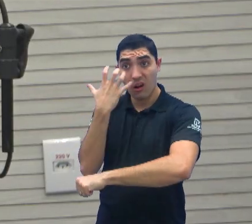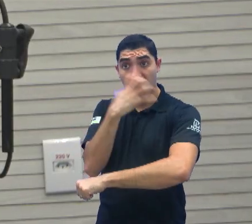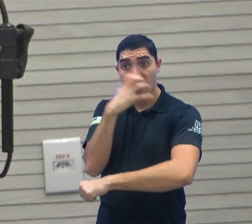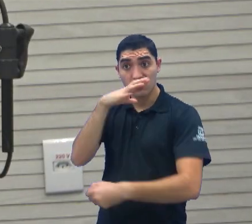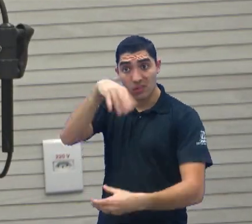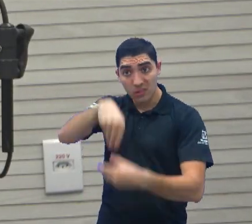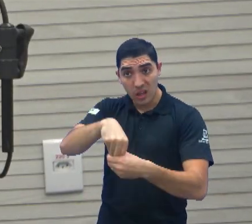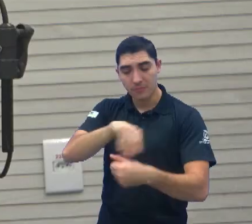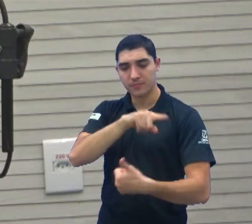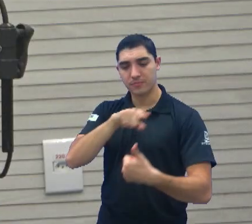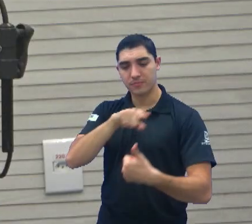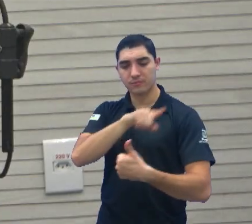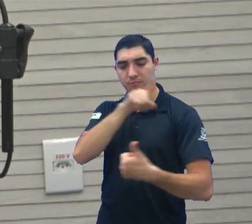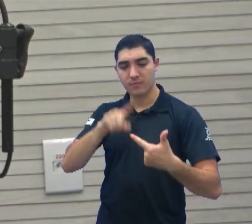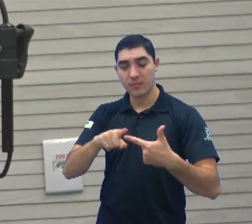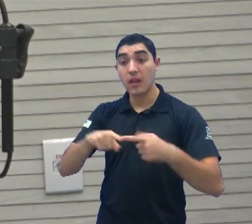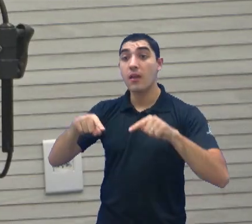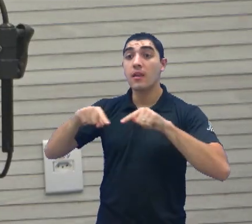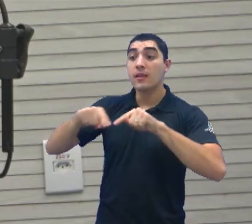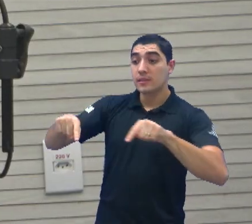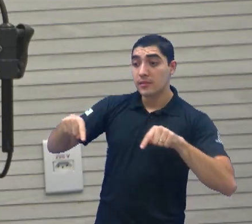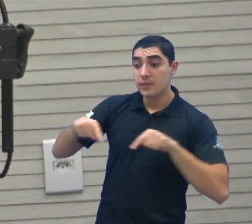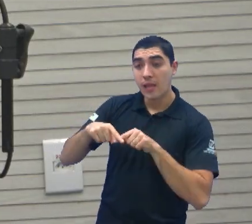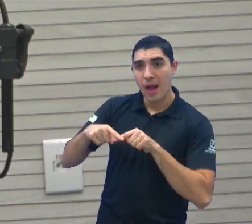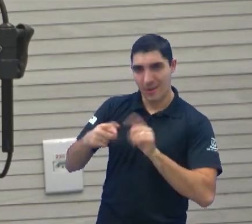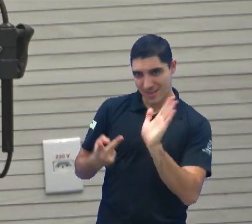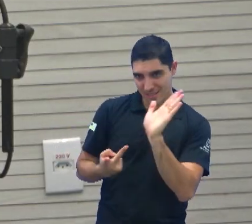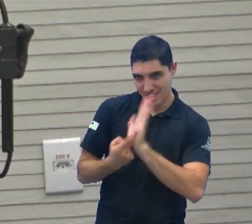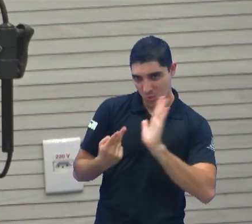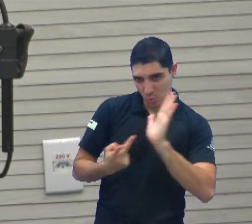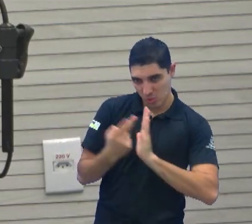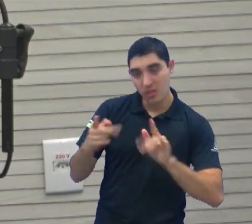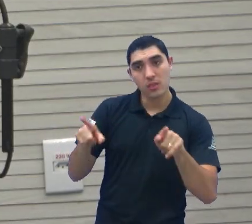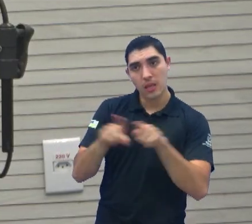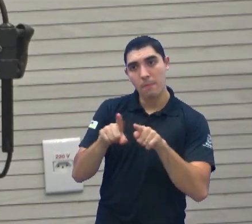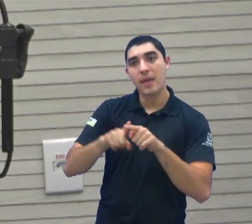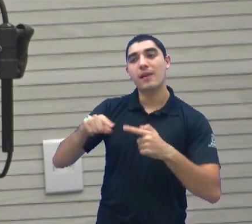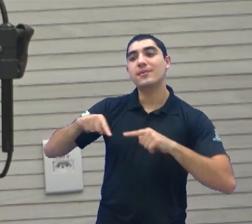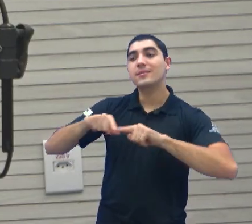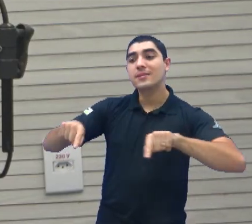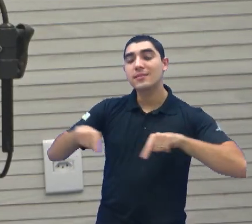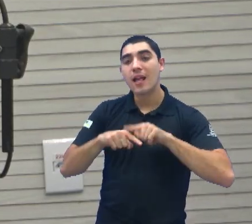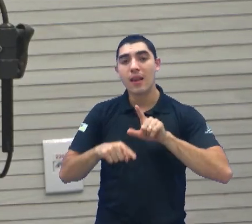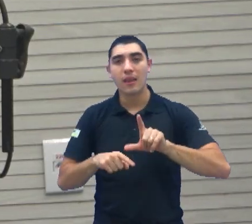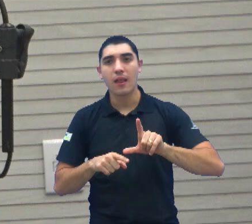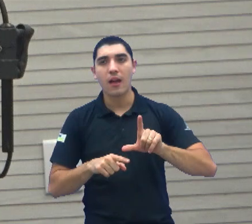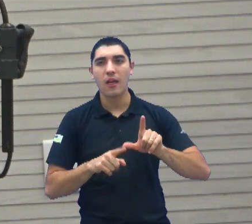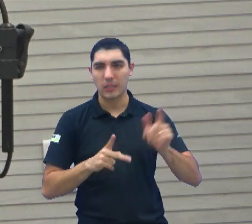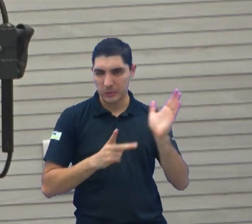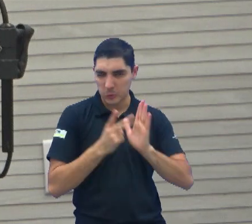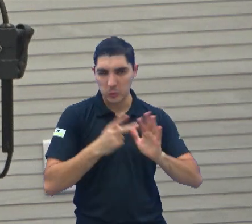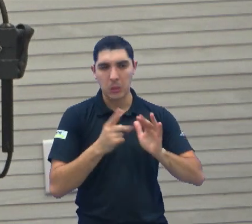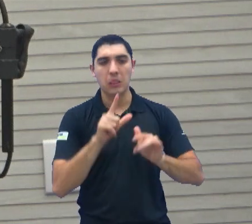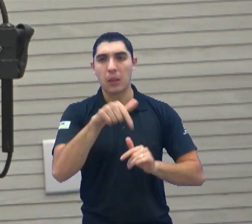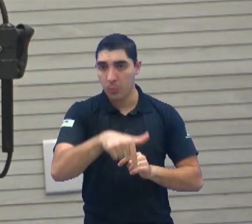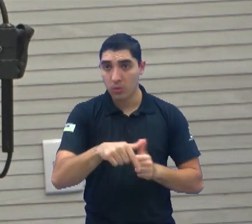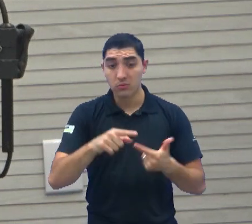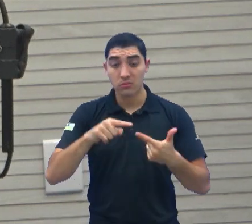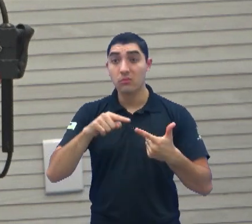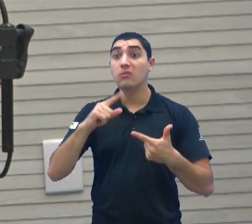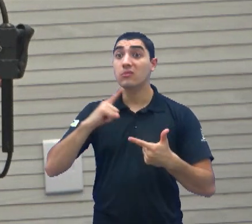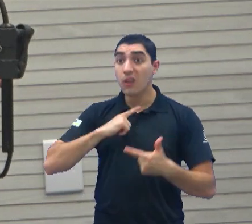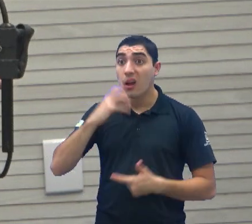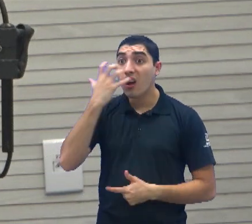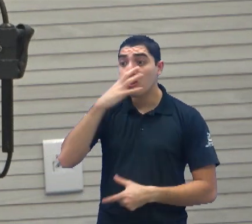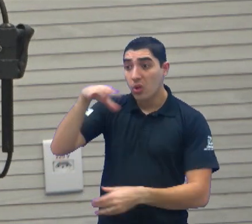do pré-cirúrgico e do pós-cirúrgico também tem cachorro. Ou seja, já é